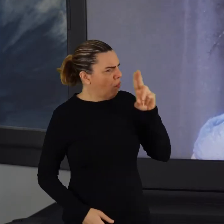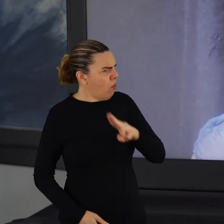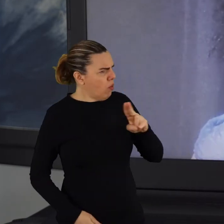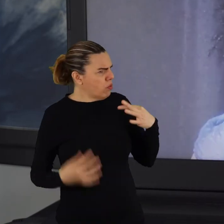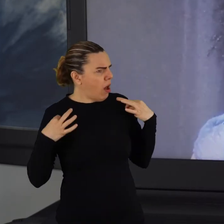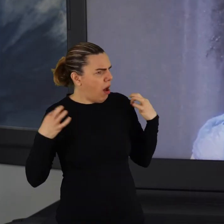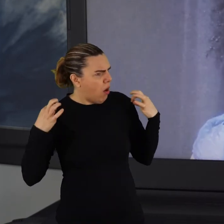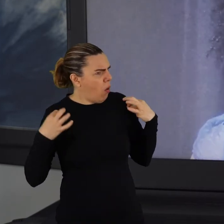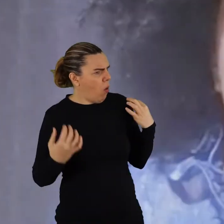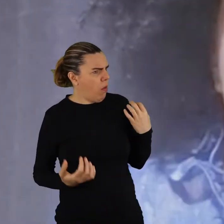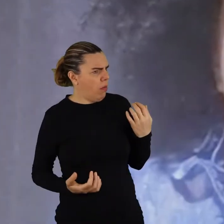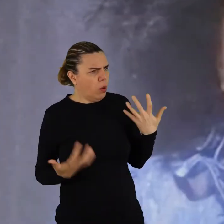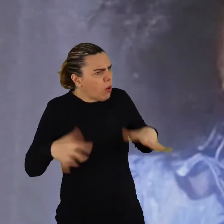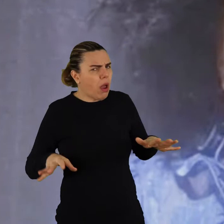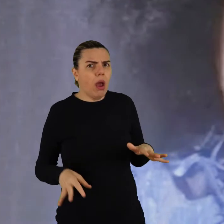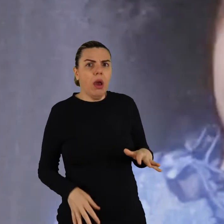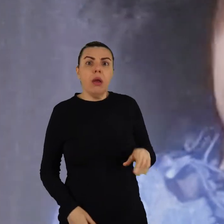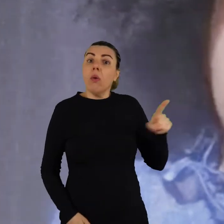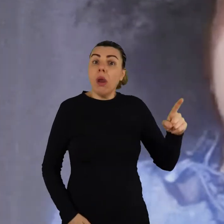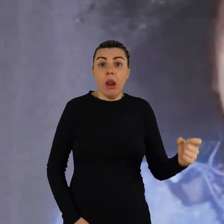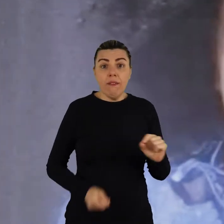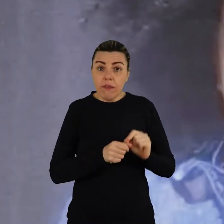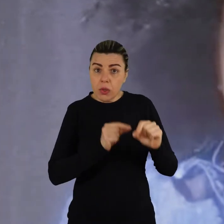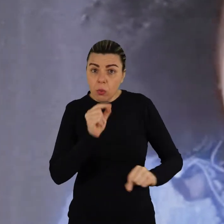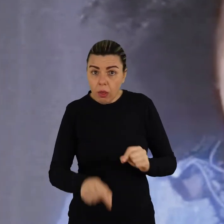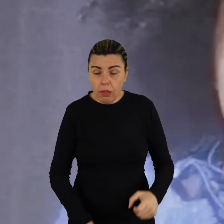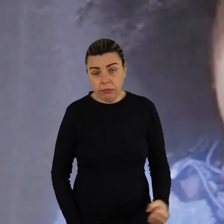ir com a roupa que ele tinha escolhido, ele me bateu.